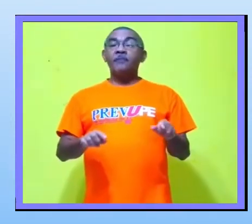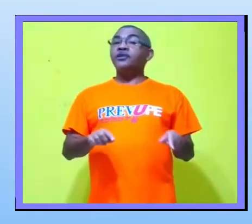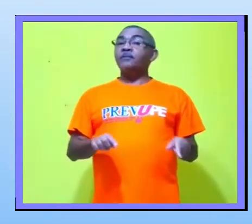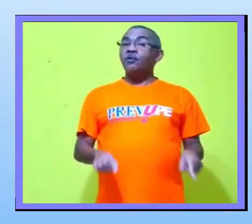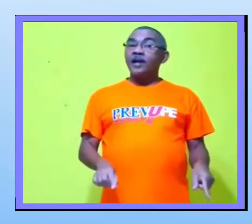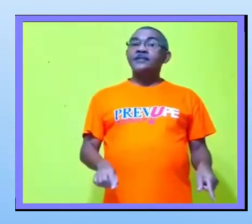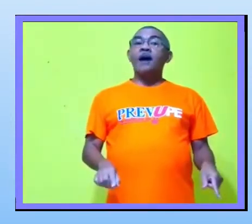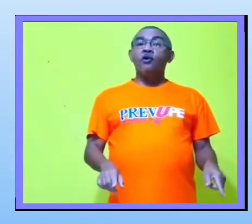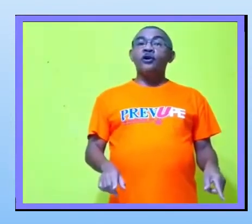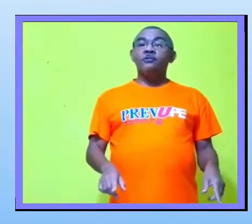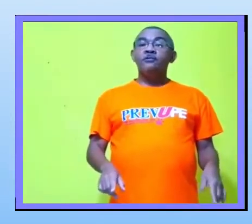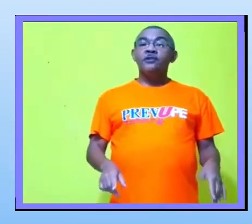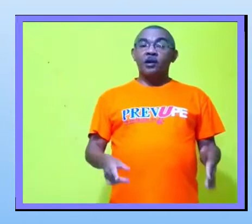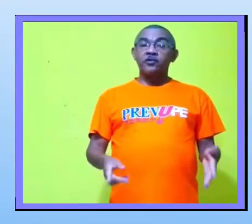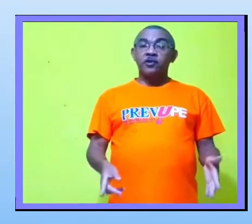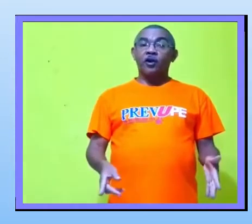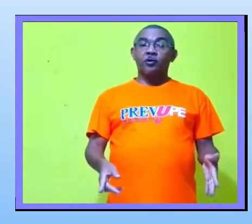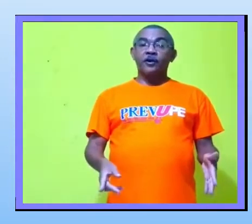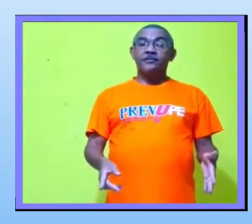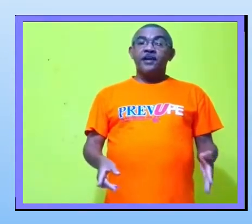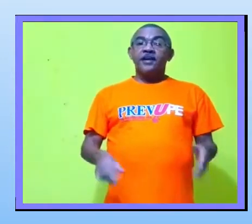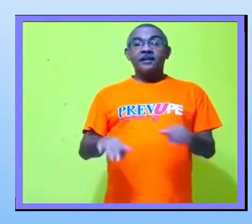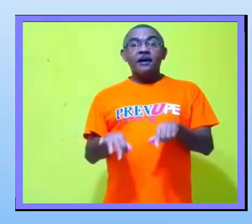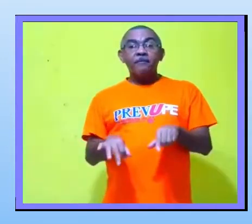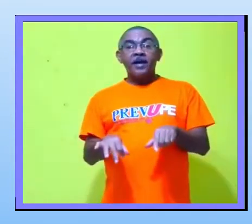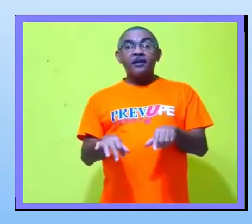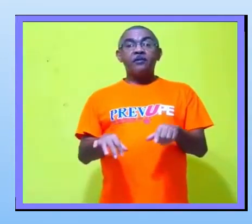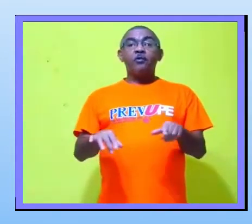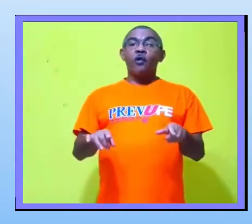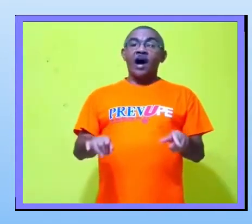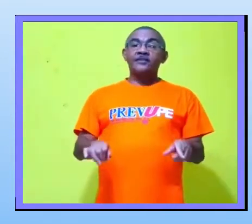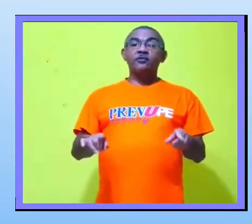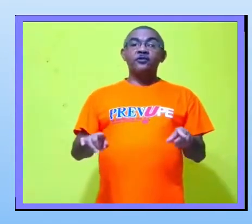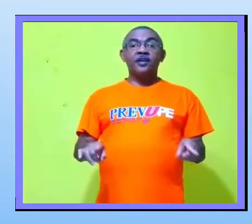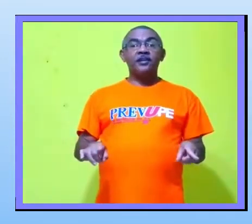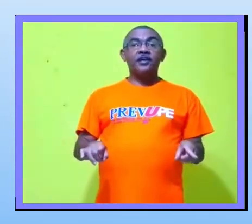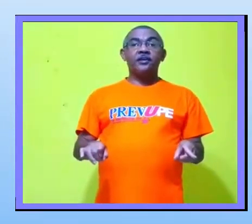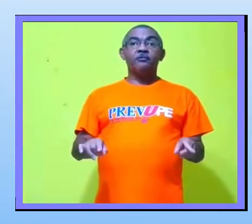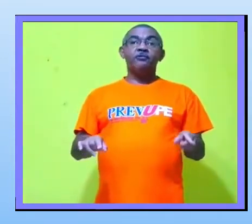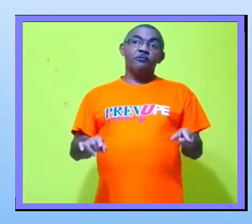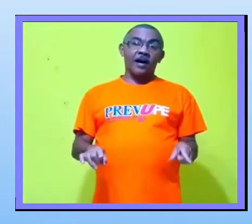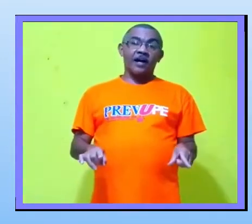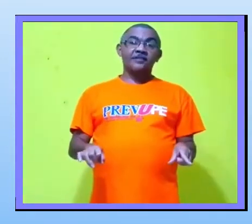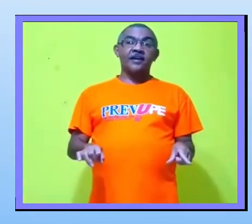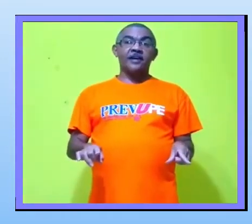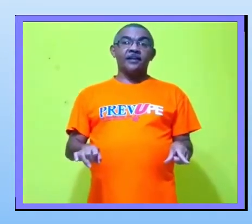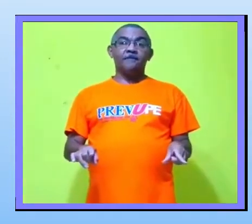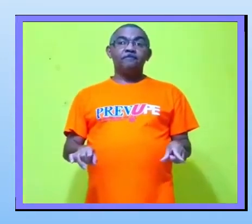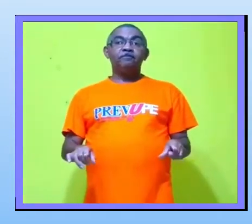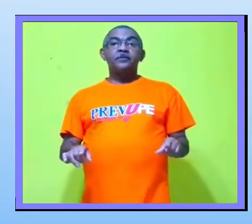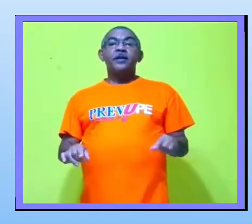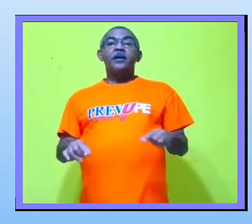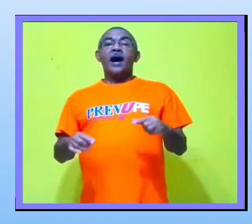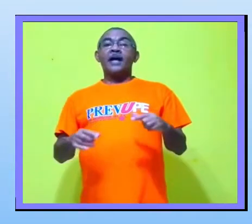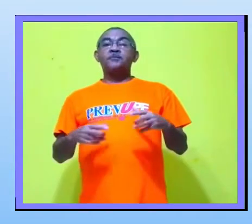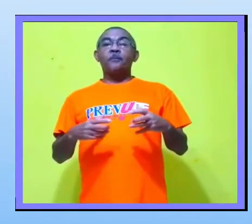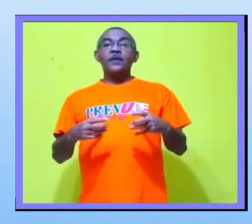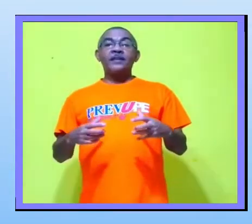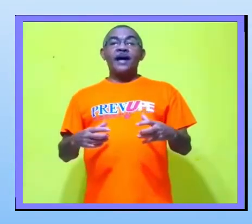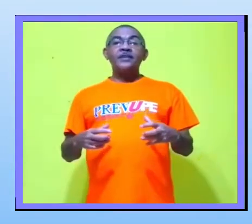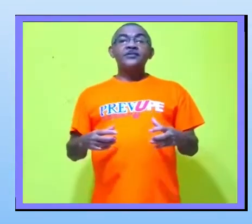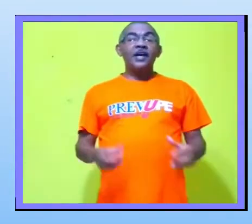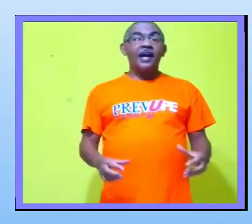NH4CNO. Temos também o gás carbônico, que é o CO2, e também o ácido cianídrico, o HCN.